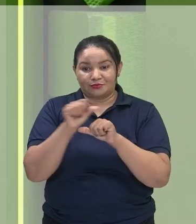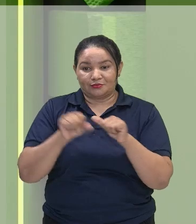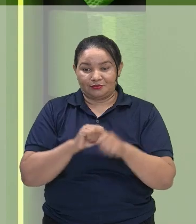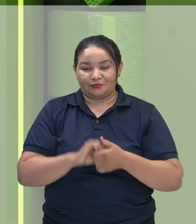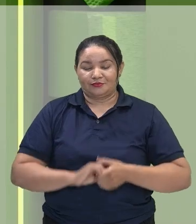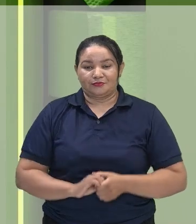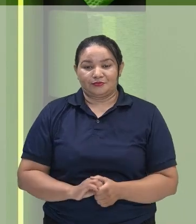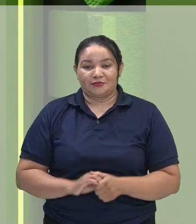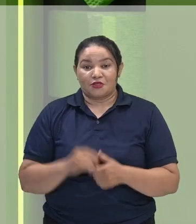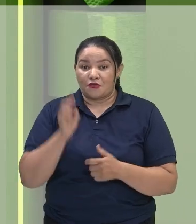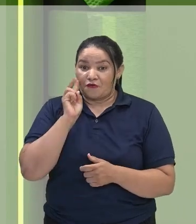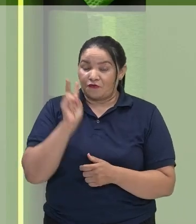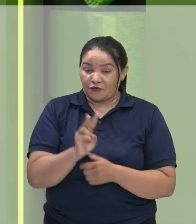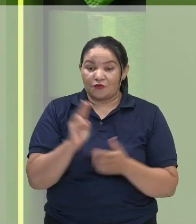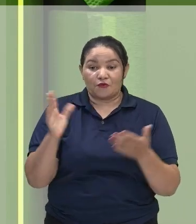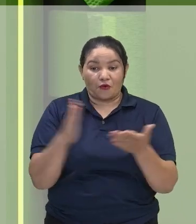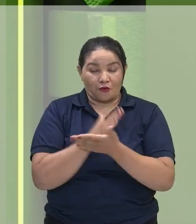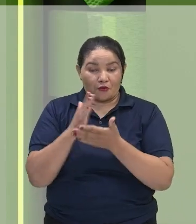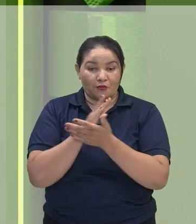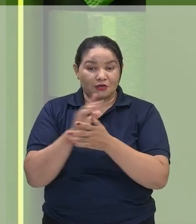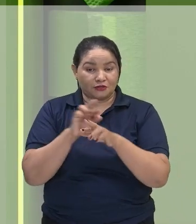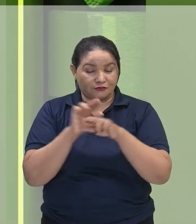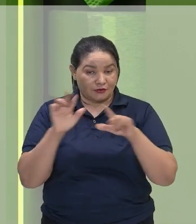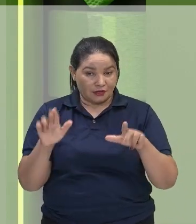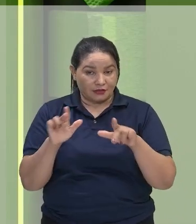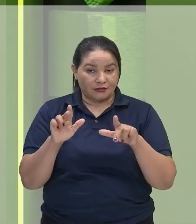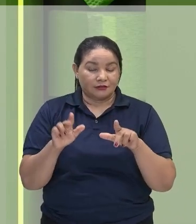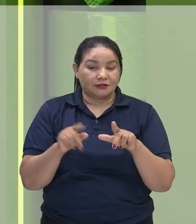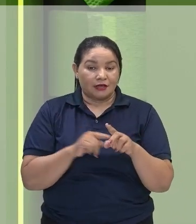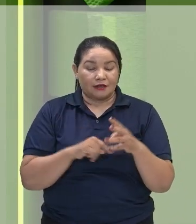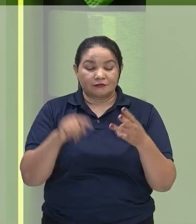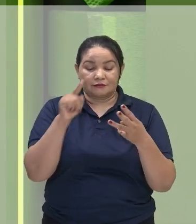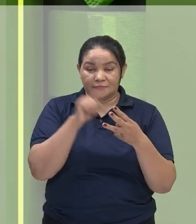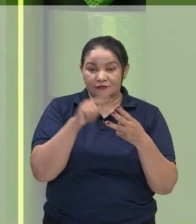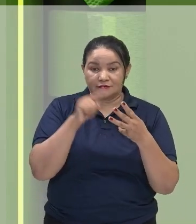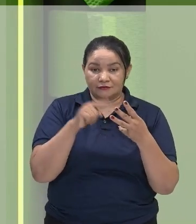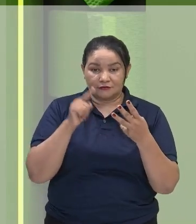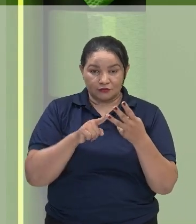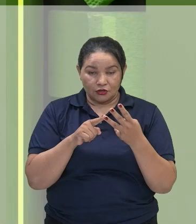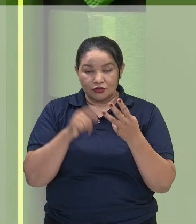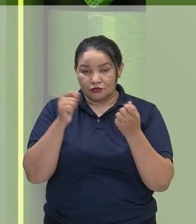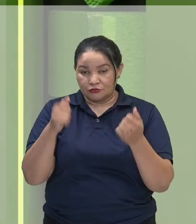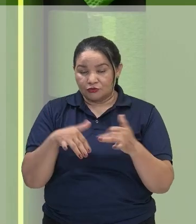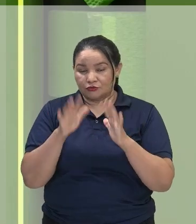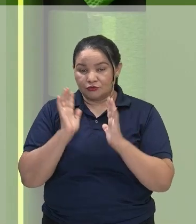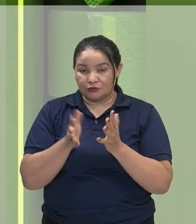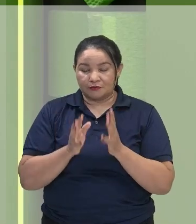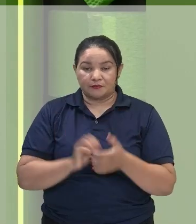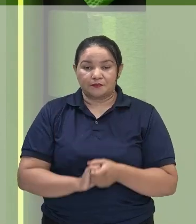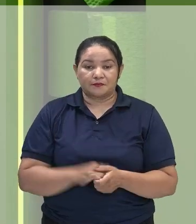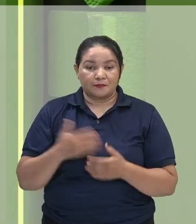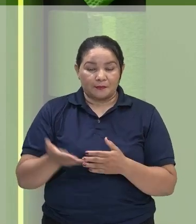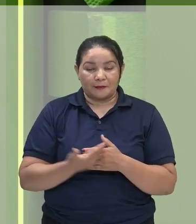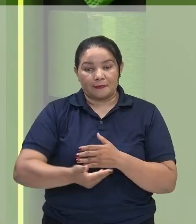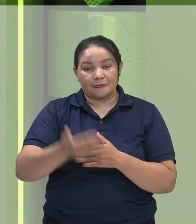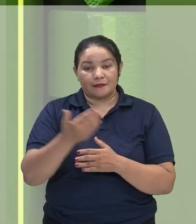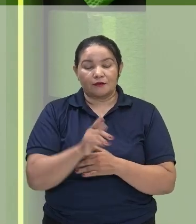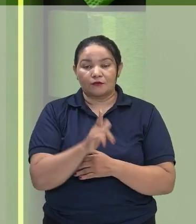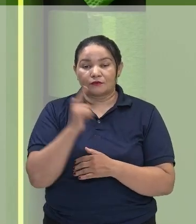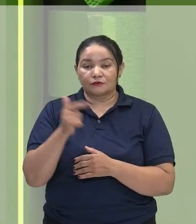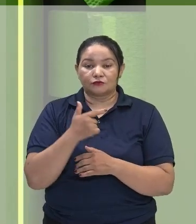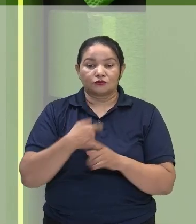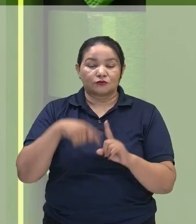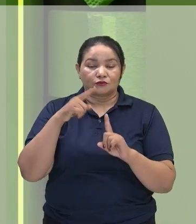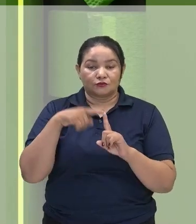gente viu aí a diferença entre duas, né? Entre a hidrelétrica e a termoelétrica. E a gente vai avançar para ver um outro tipo